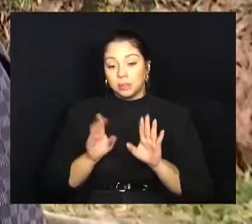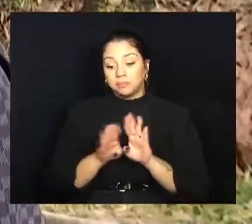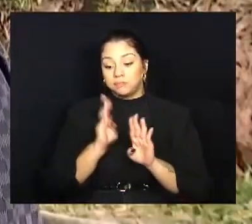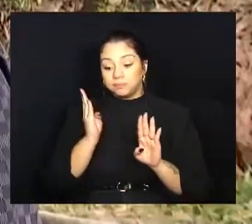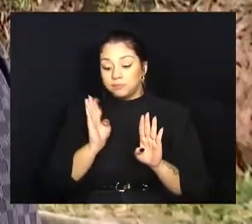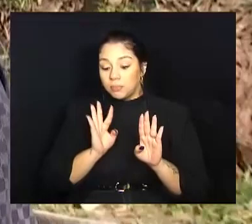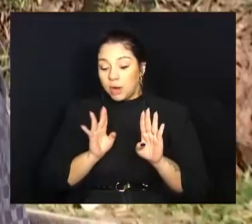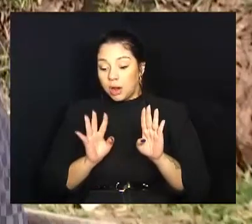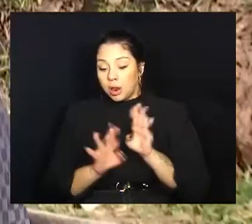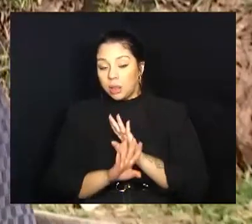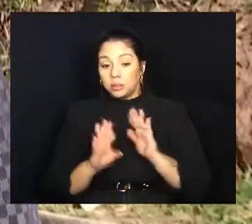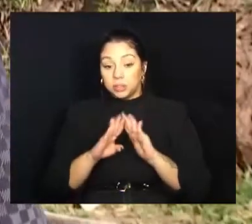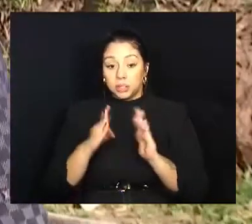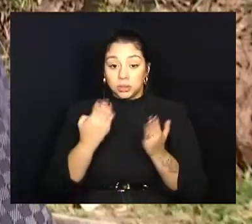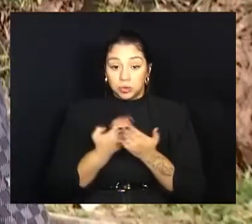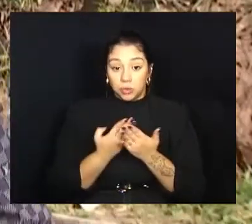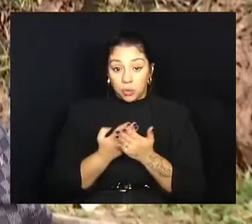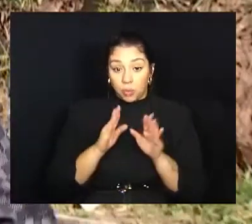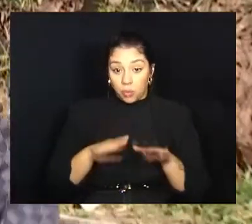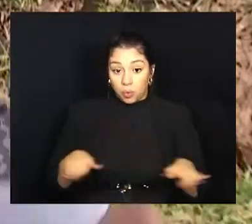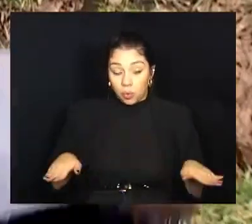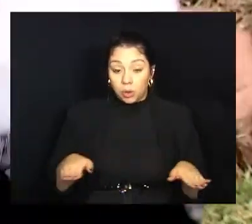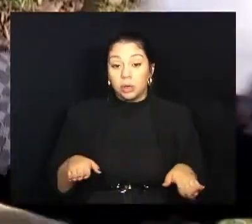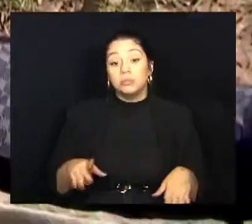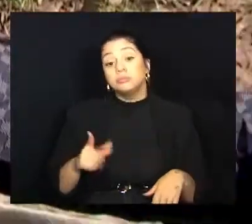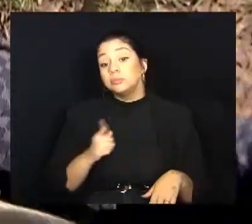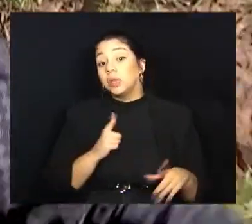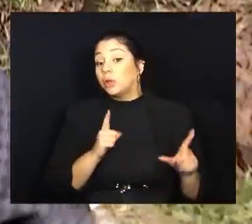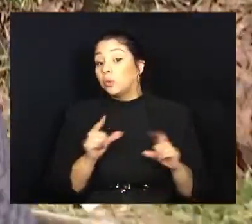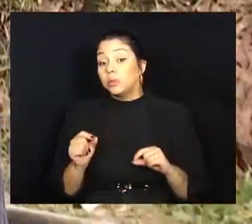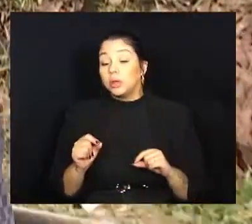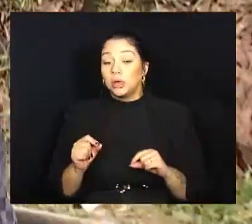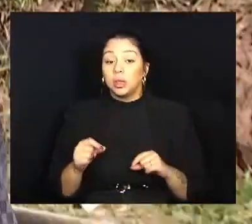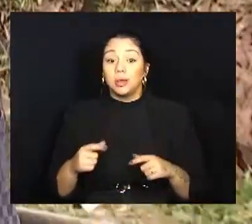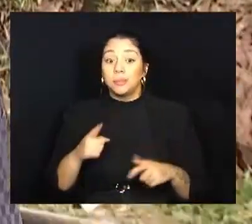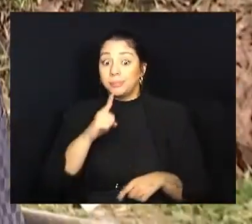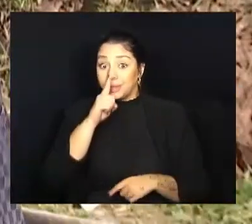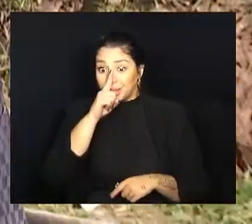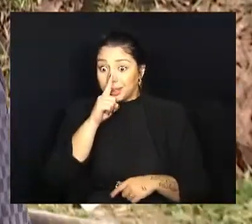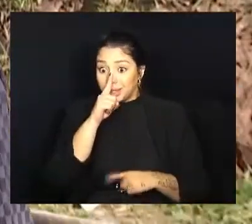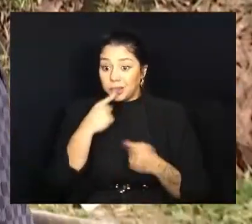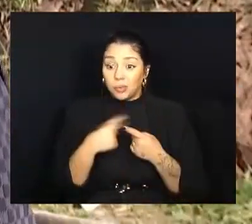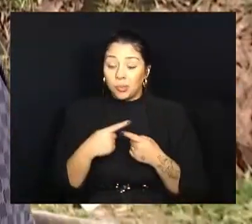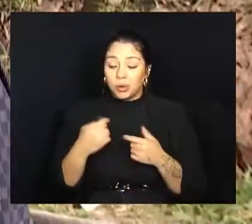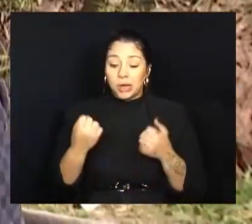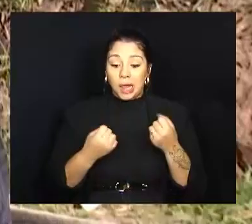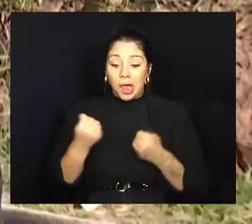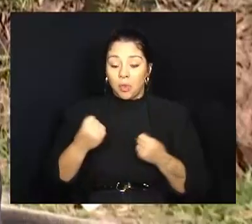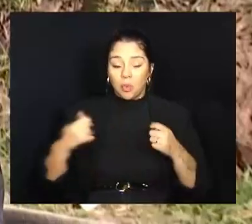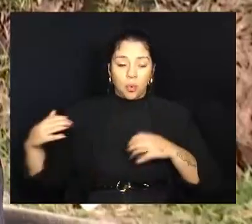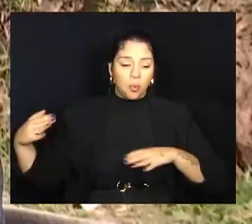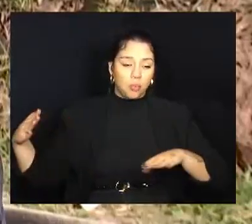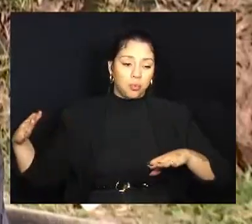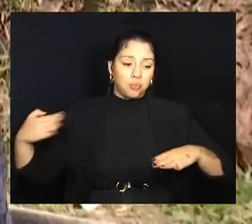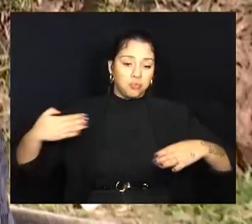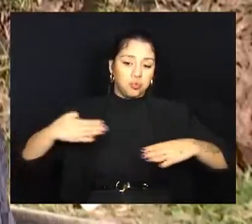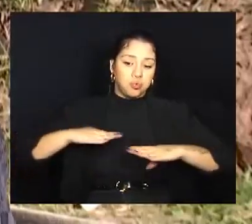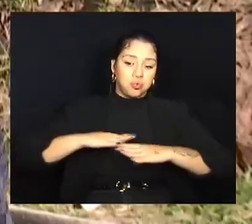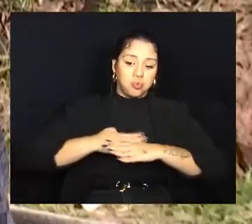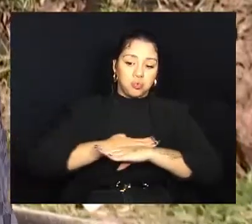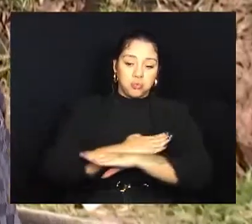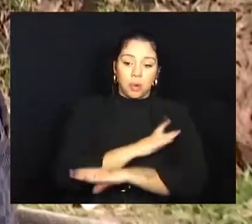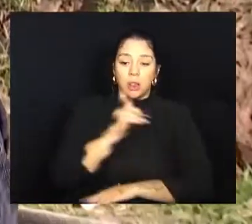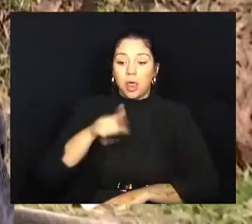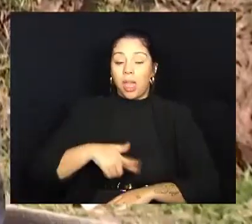da escola, da creche, havia o quê? Muito perigo, porque os carros vinham em altas velocidades. Então, eu acho assim, foi de muito suma